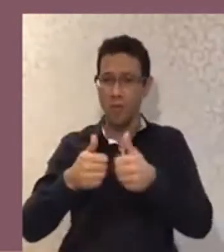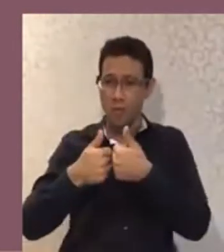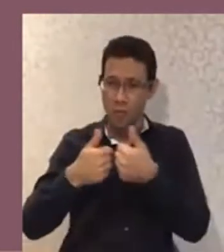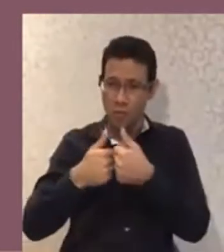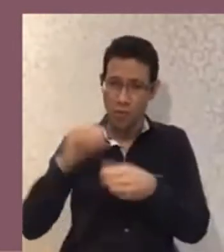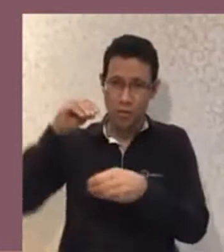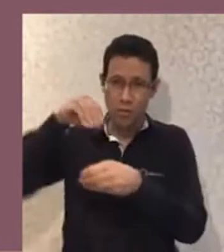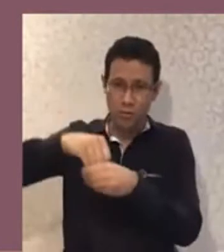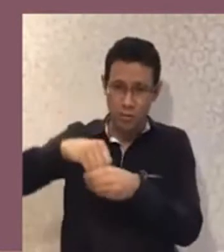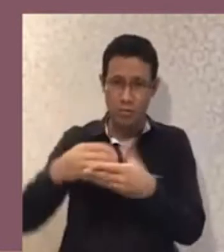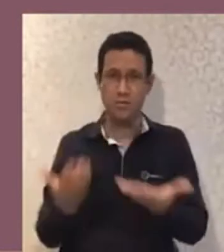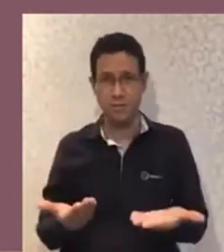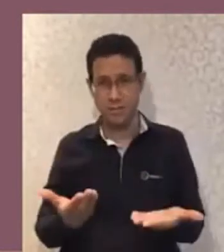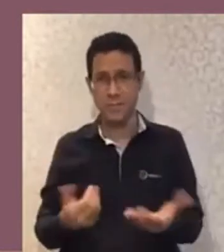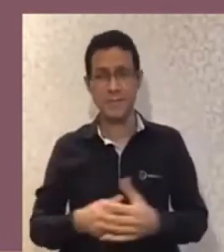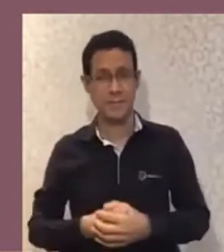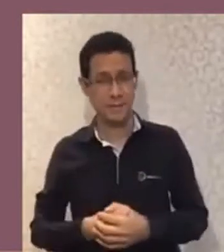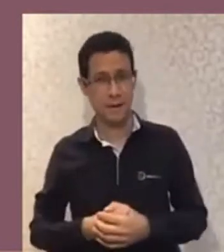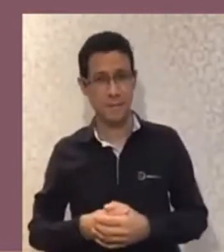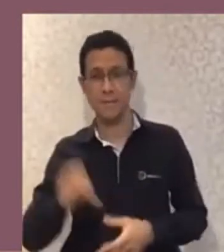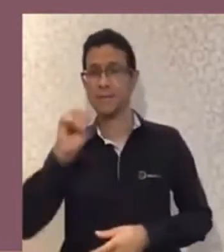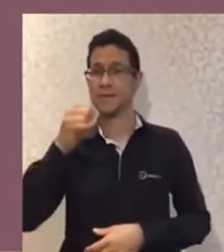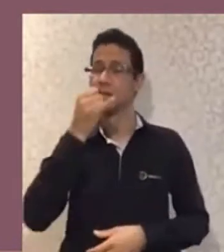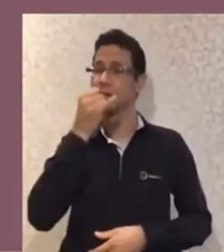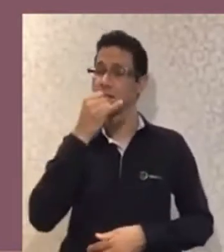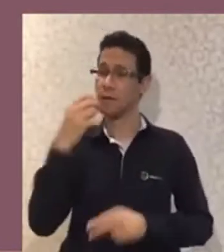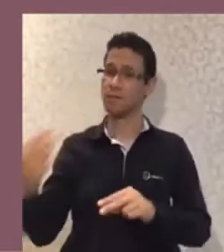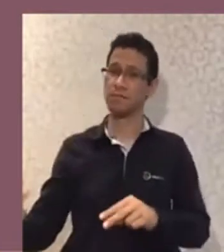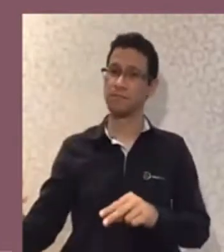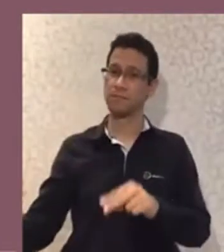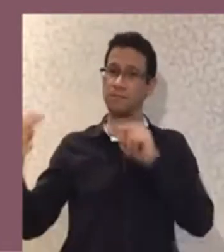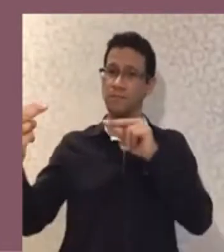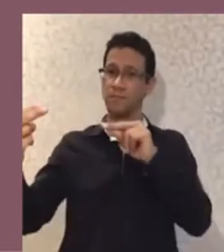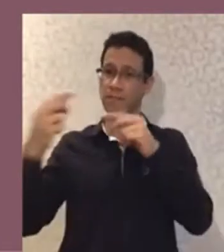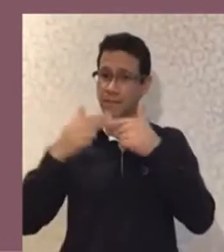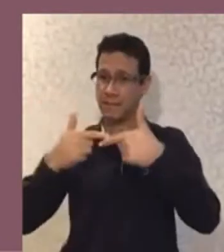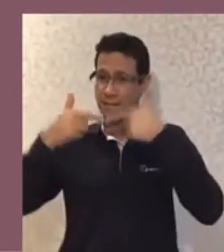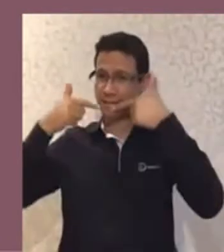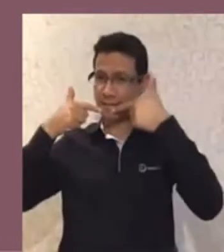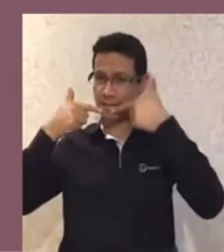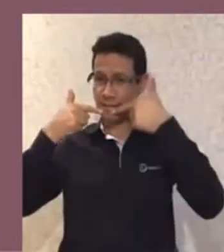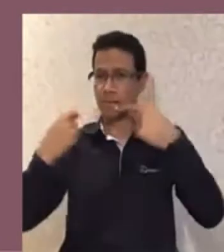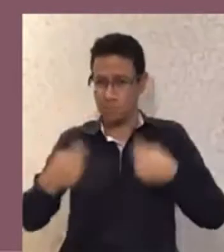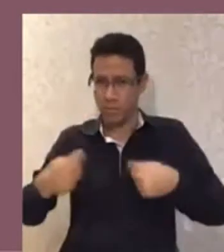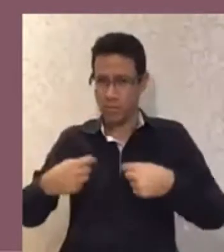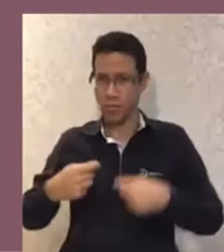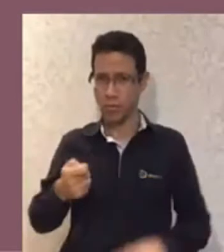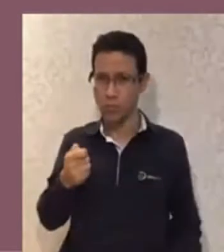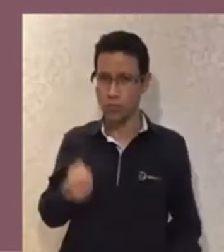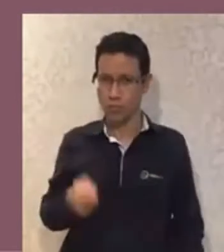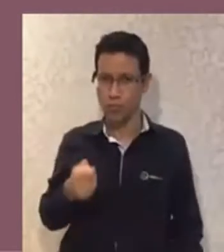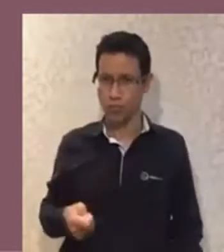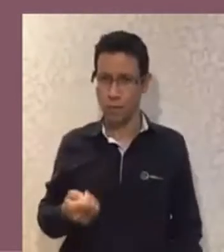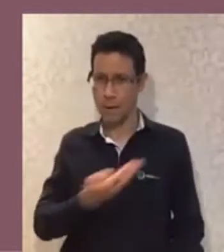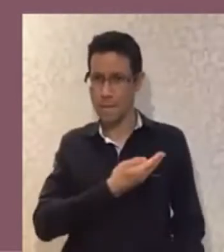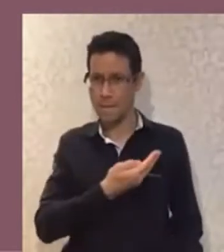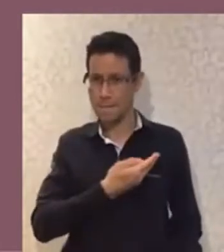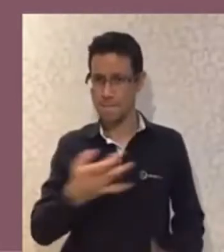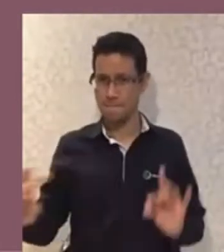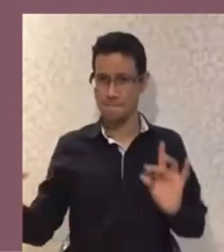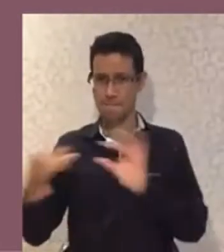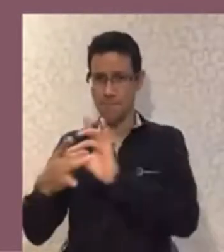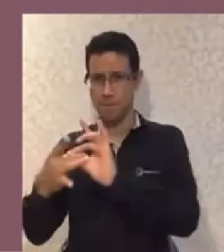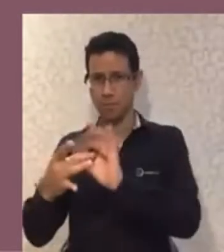né? Se eu olhar para uma pessoa e sorrir, não preciso ser amiga dela. Eu estou dizendo, eu te reconheço